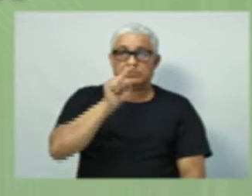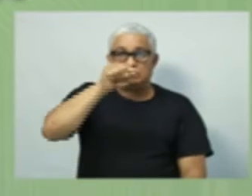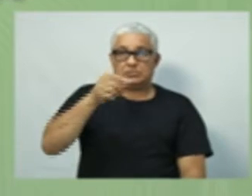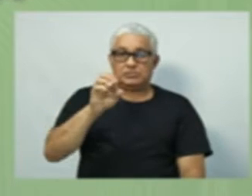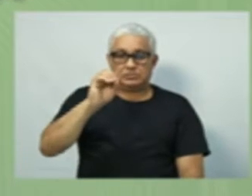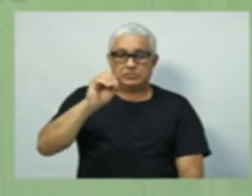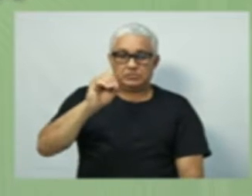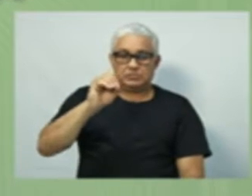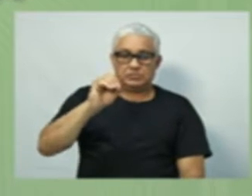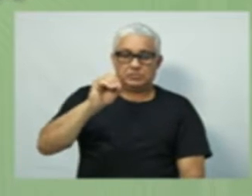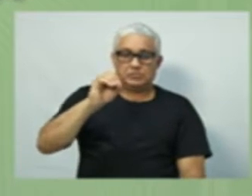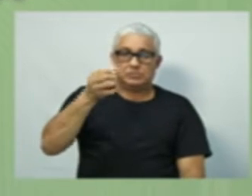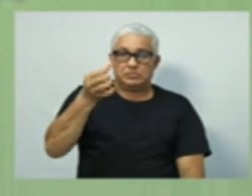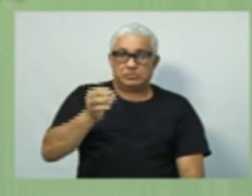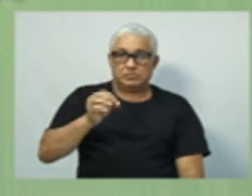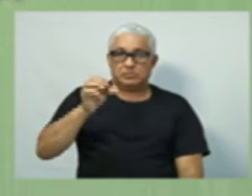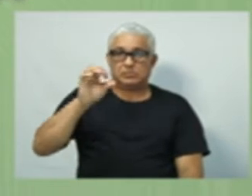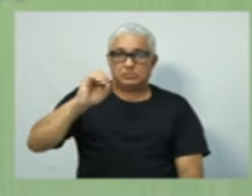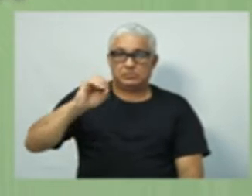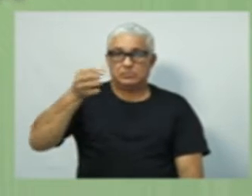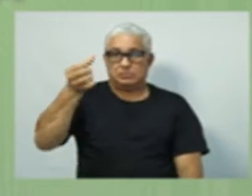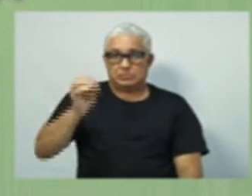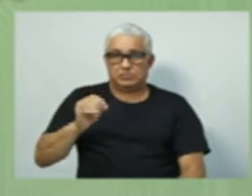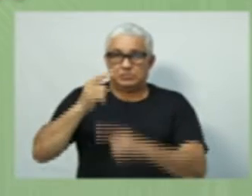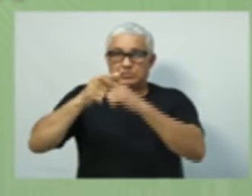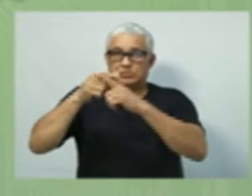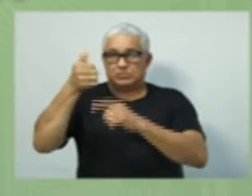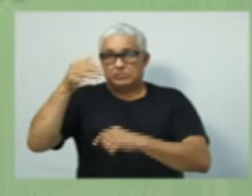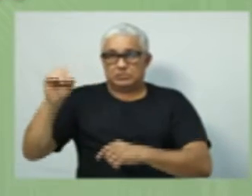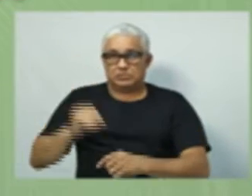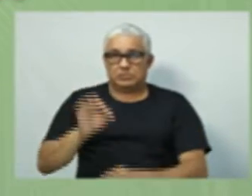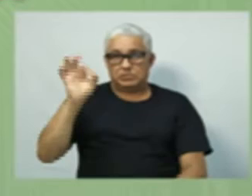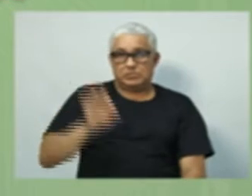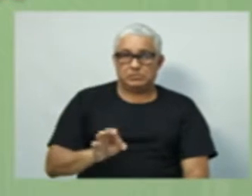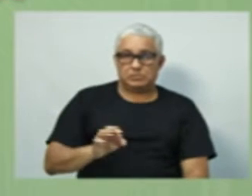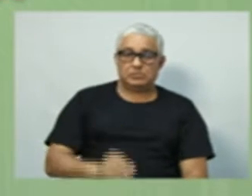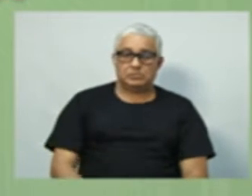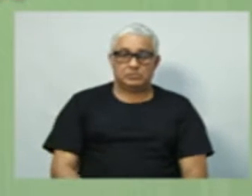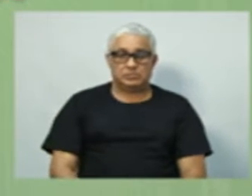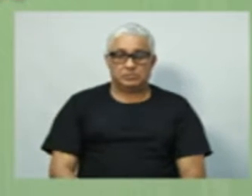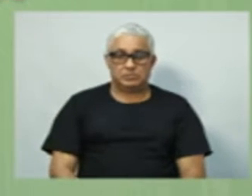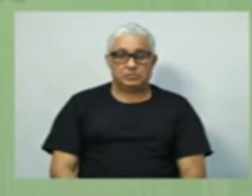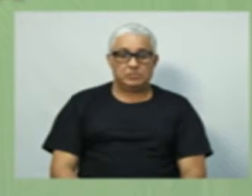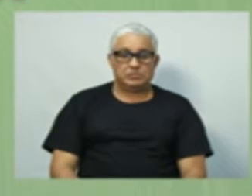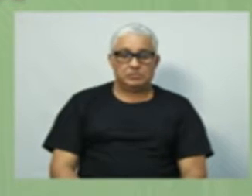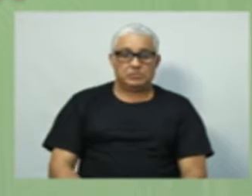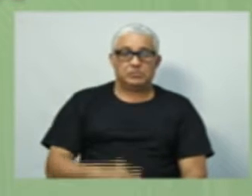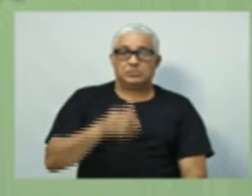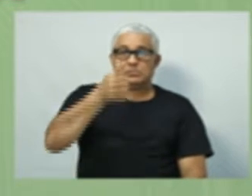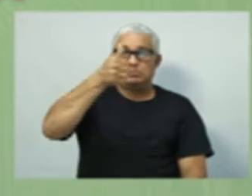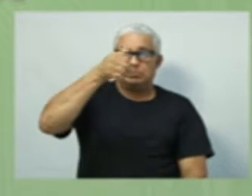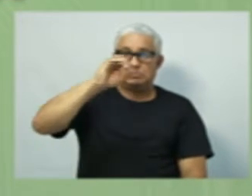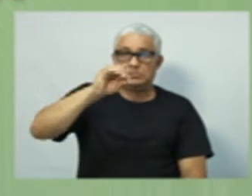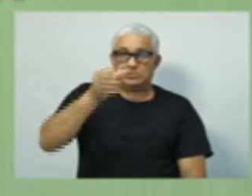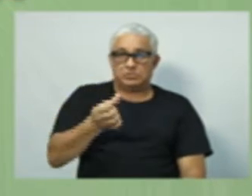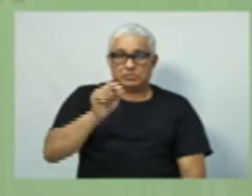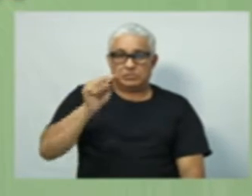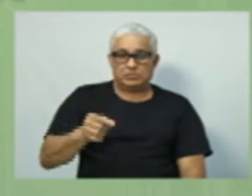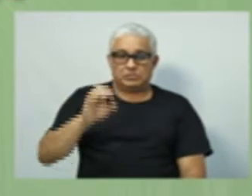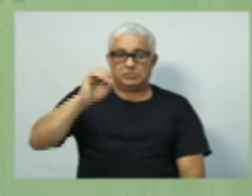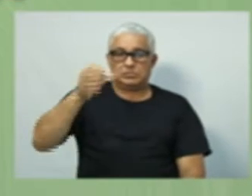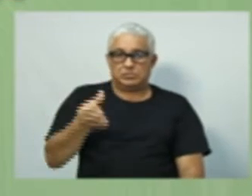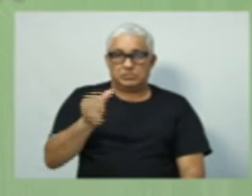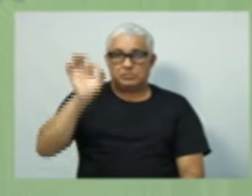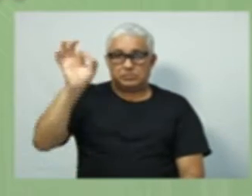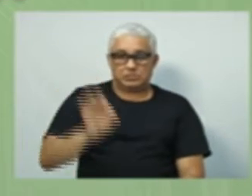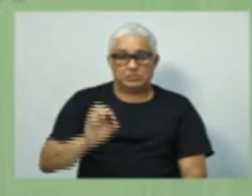6001 60 vezes sem isso o percentual da quanto da 106,0 6%